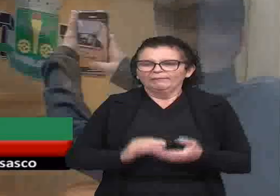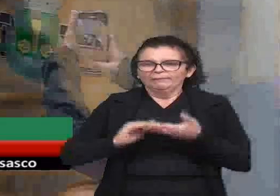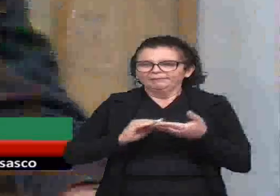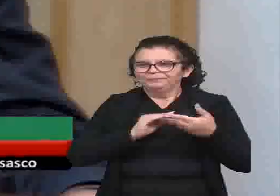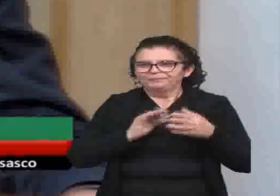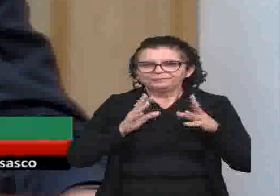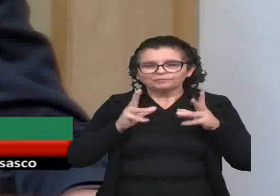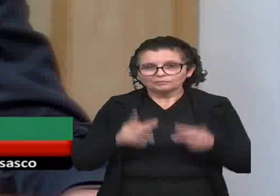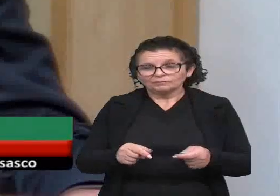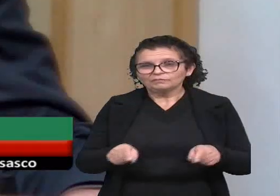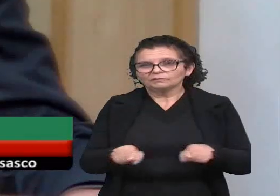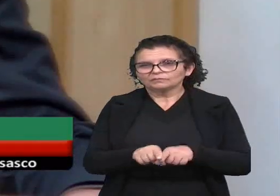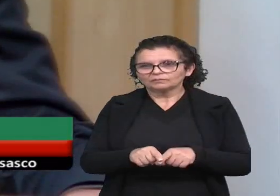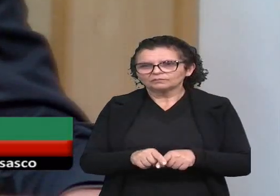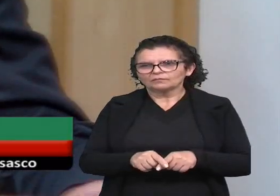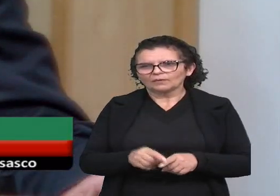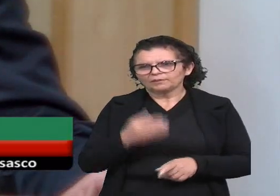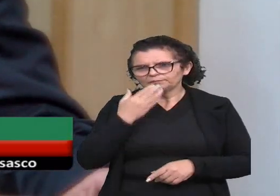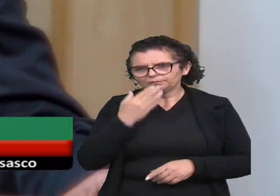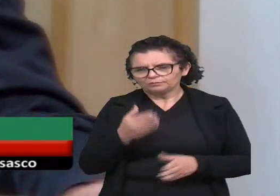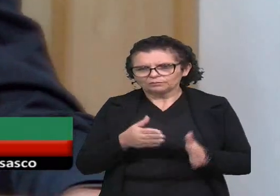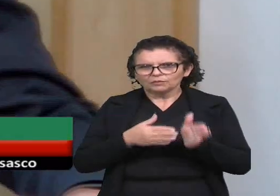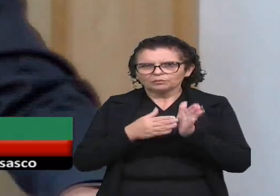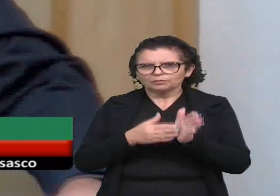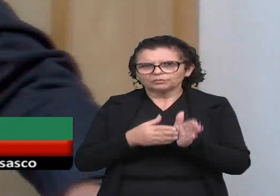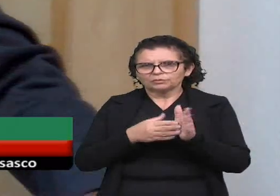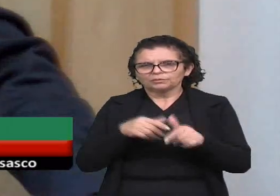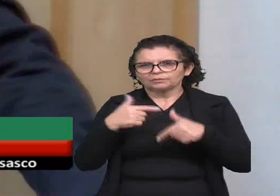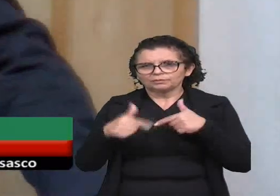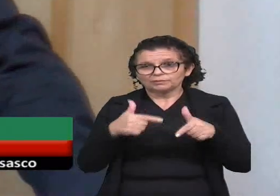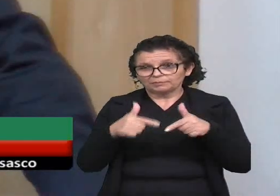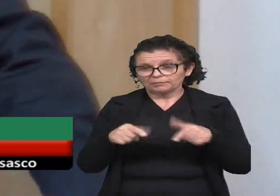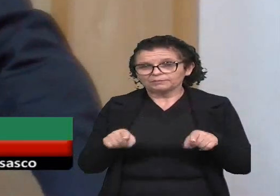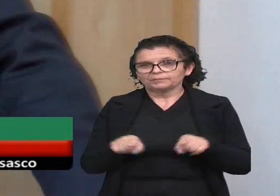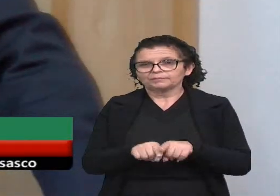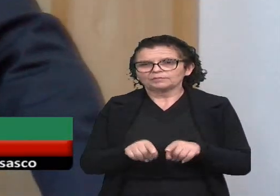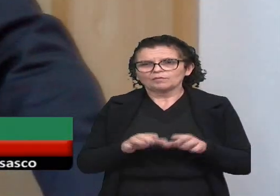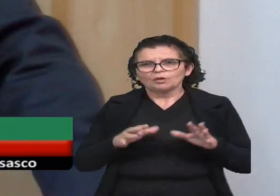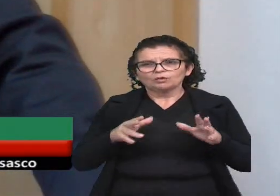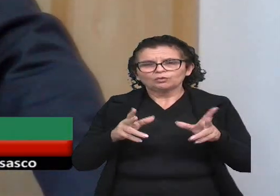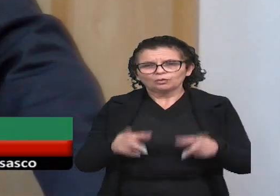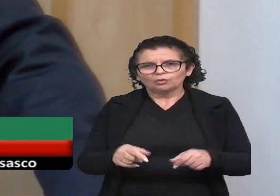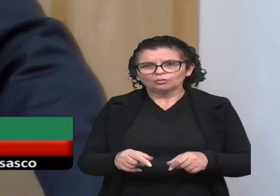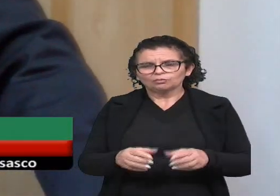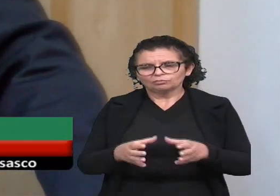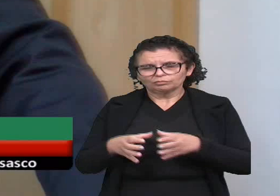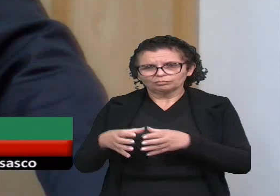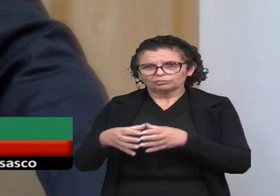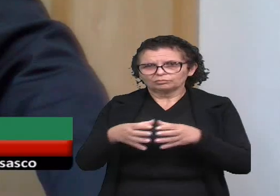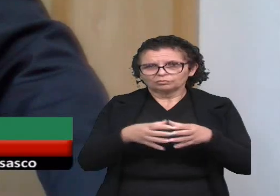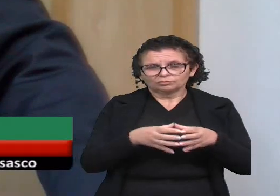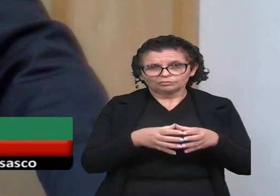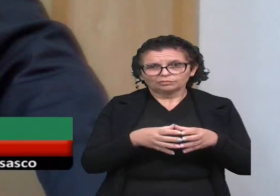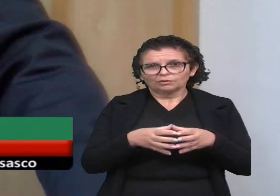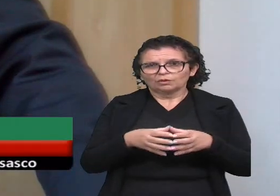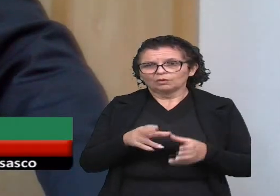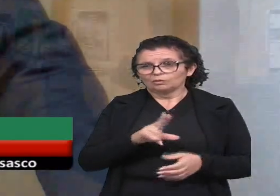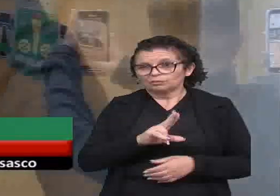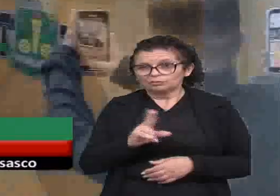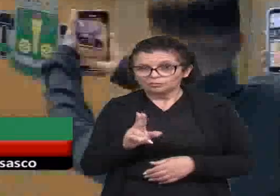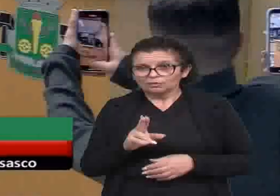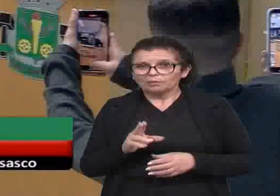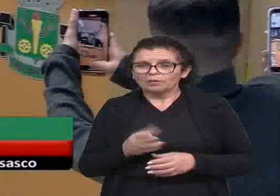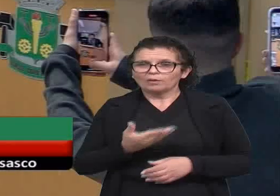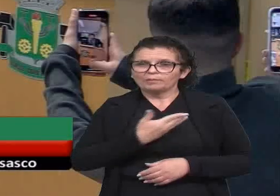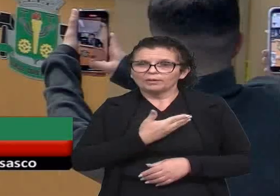Parabenizar também pela condução dos trabalhos. Saudar aqui todos os nobres pares, em nome aqui do nosso